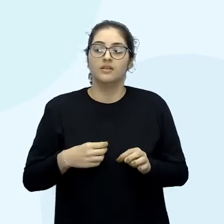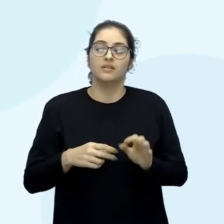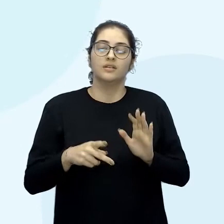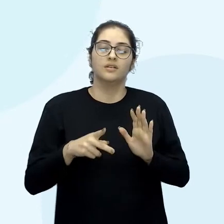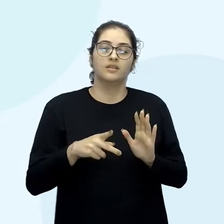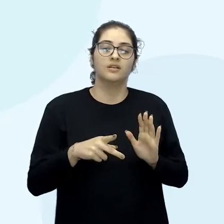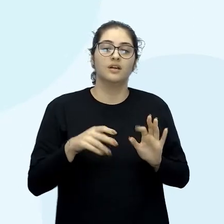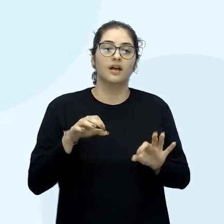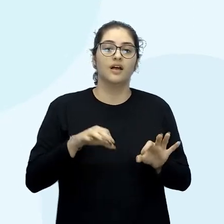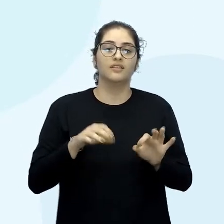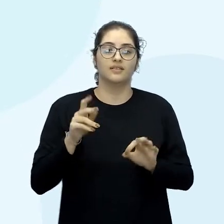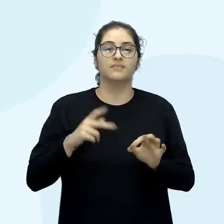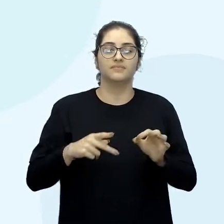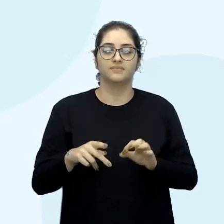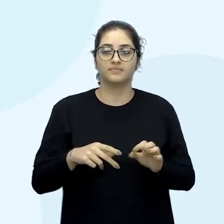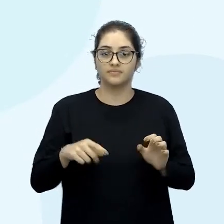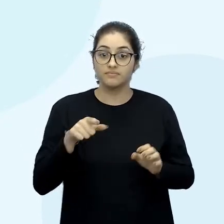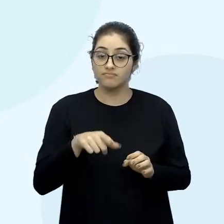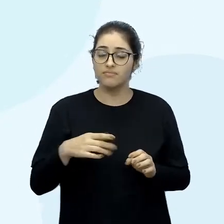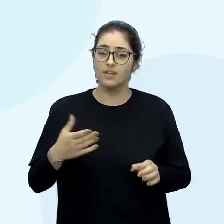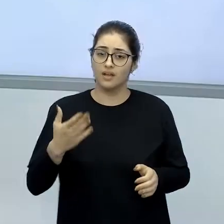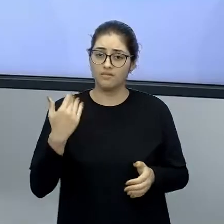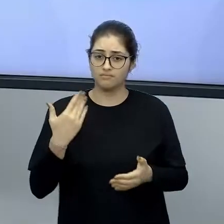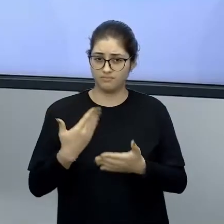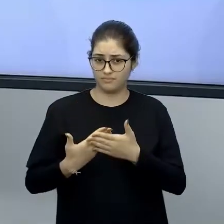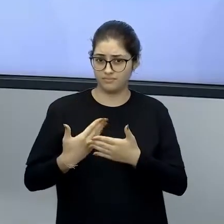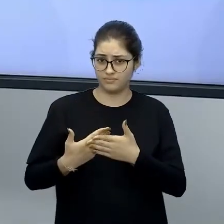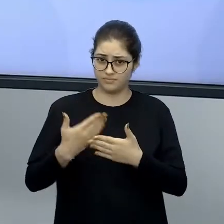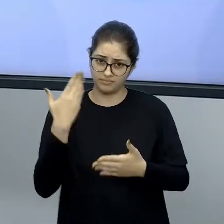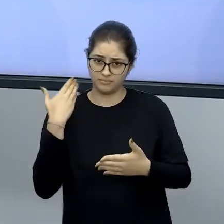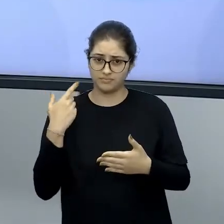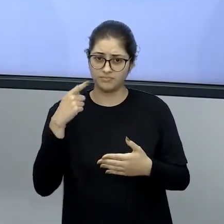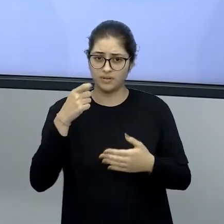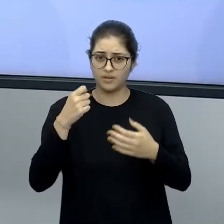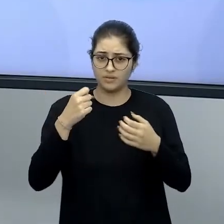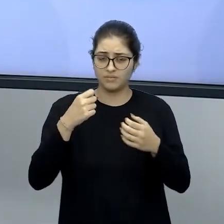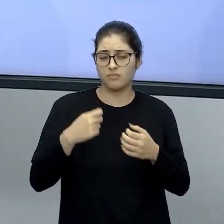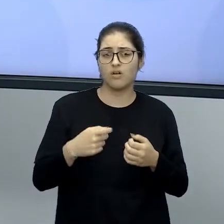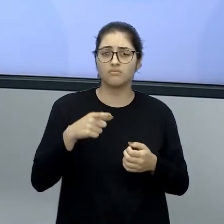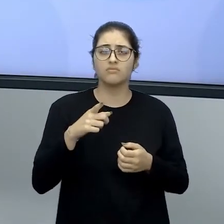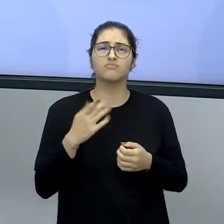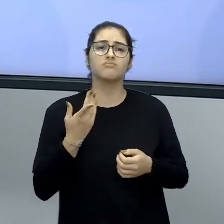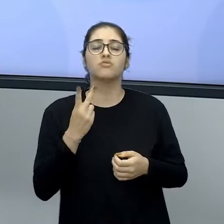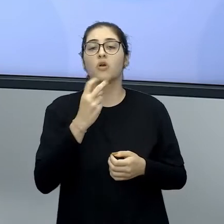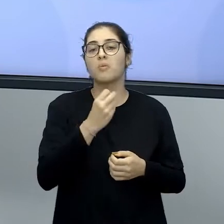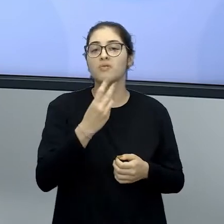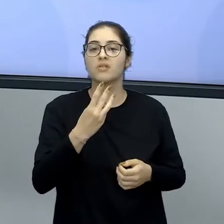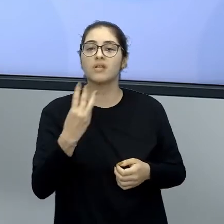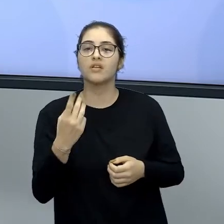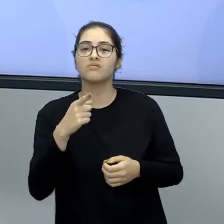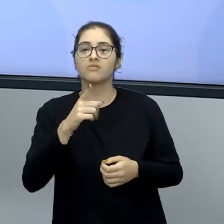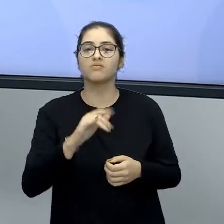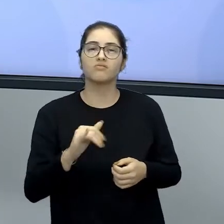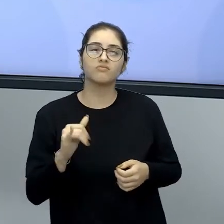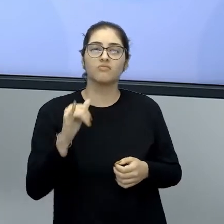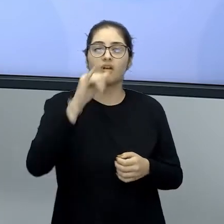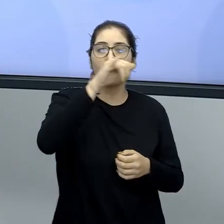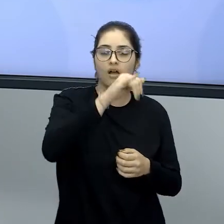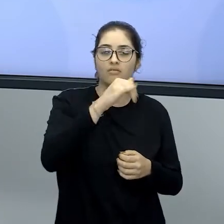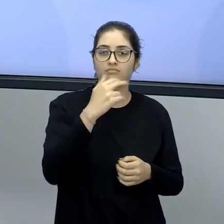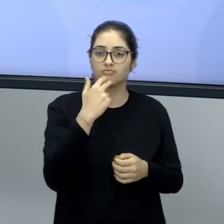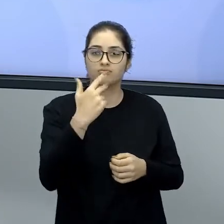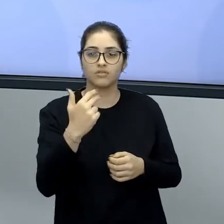que fazer isso? E aí, nas aulas passadas, eu falei assim, se vocês quiserem fazer um intercâmbio em 2023, quanto será que eles